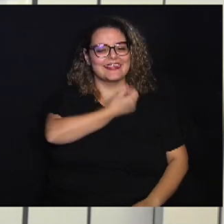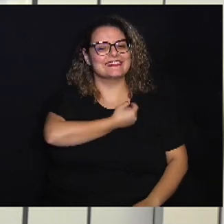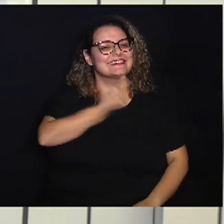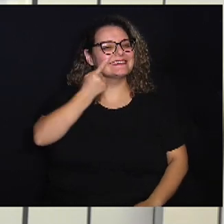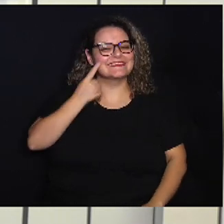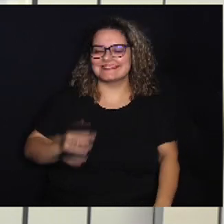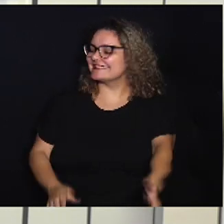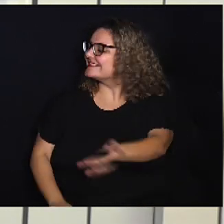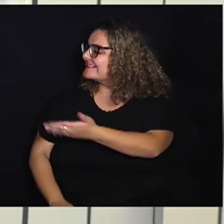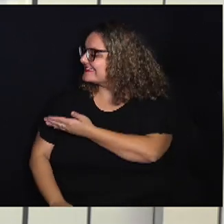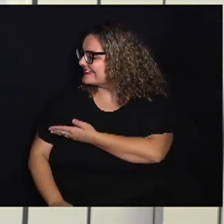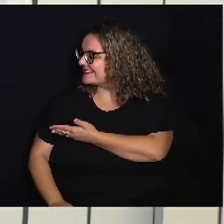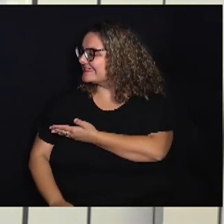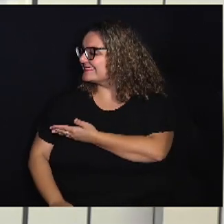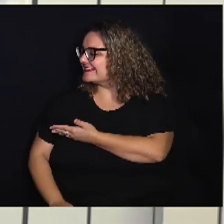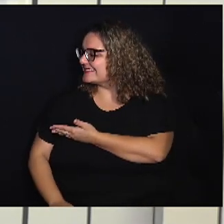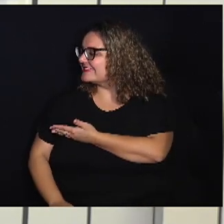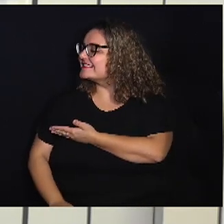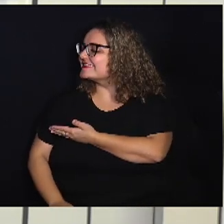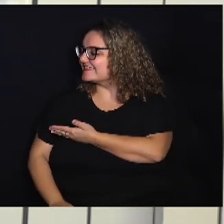no